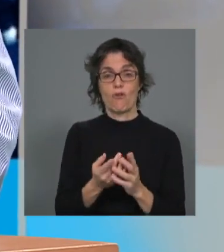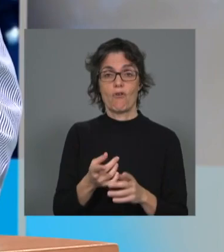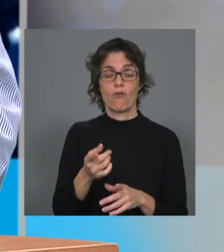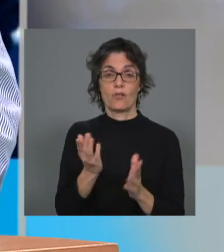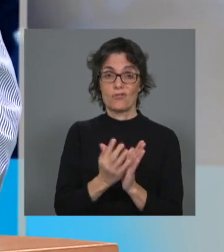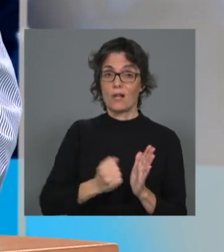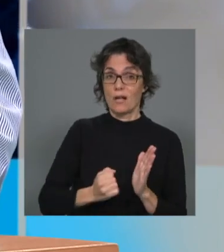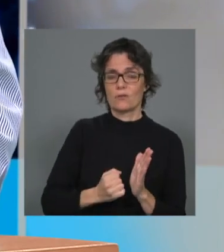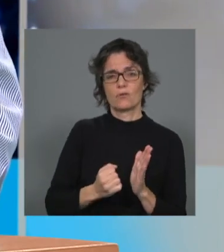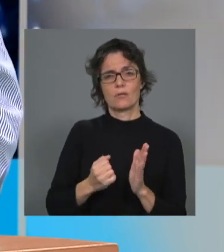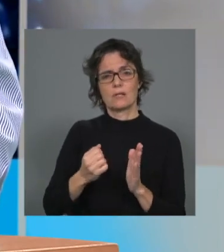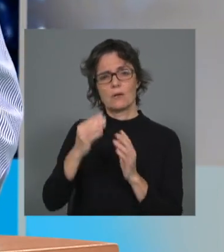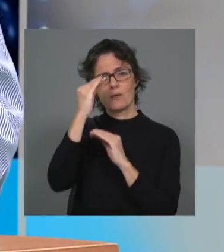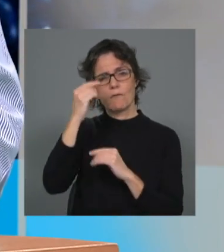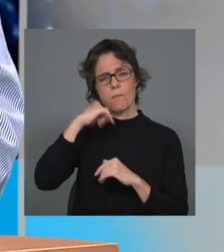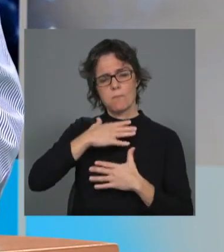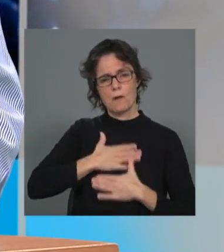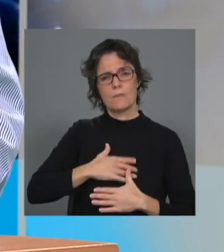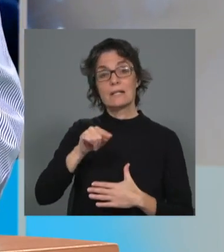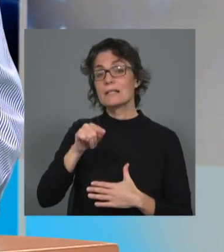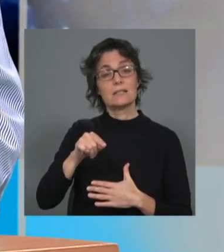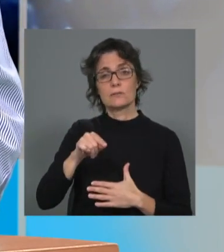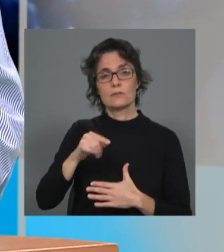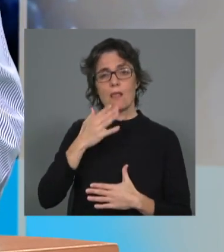da formação integral da pessoa, não nos deixa cansar